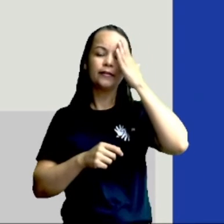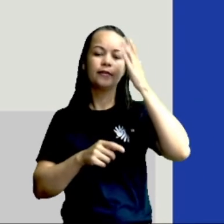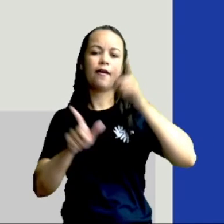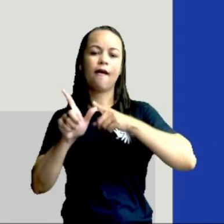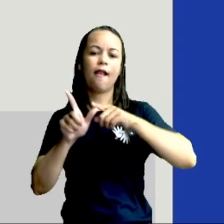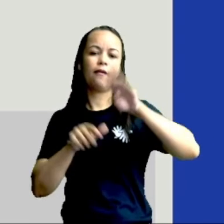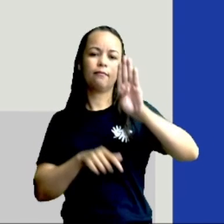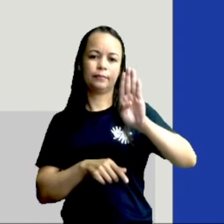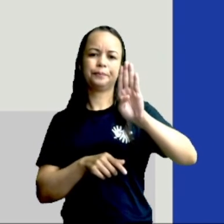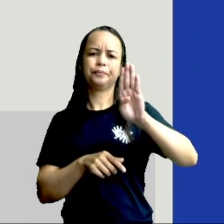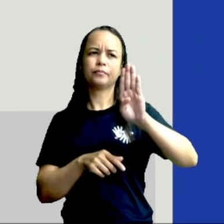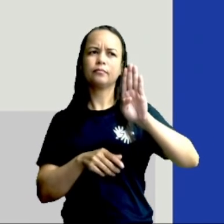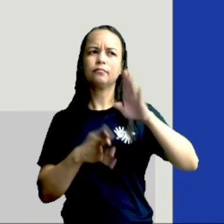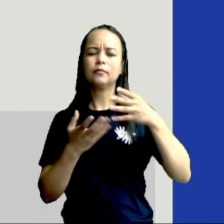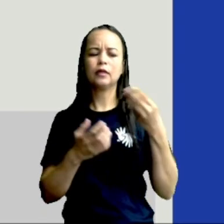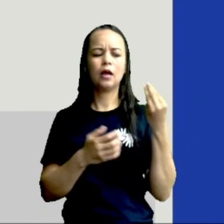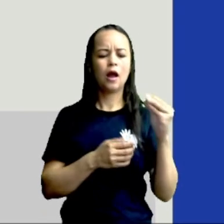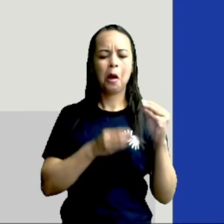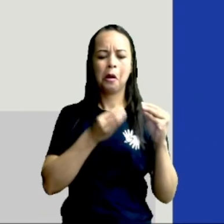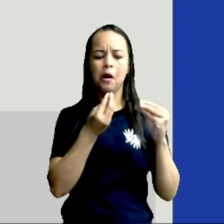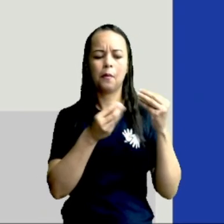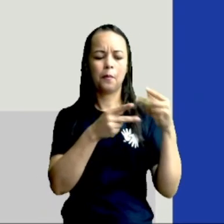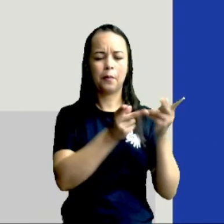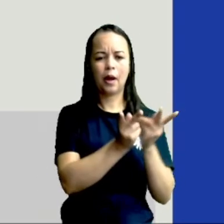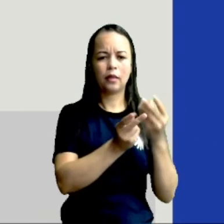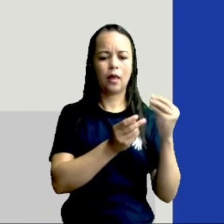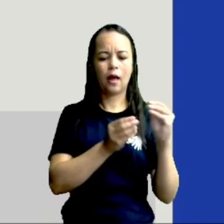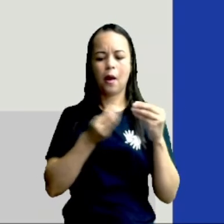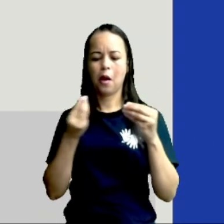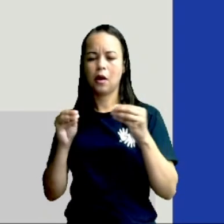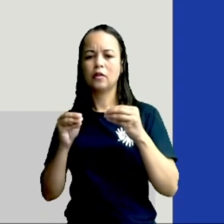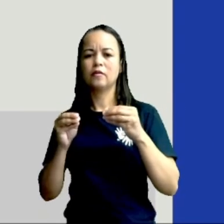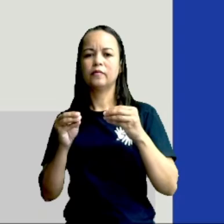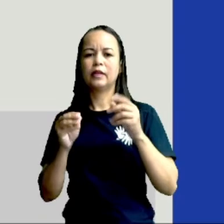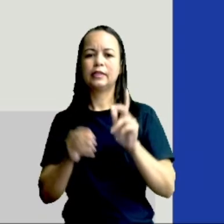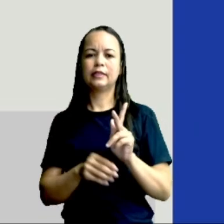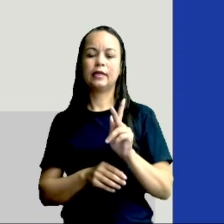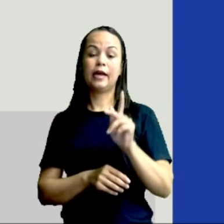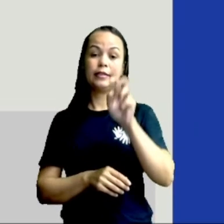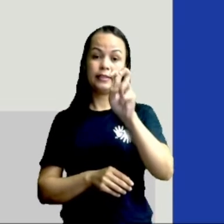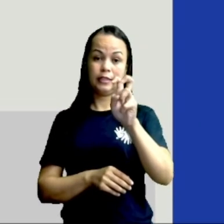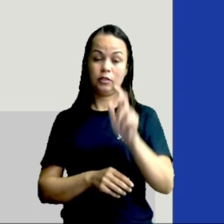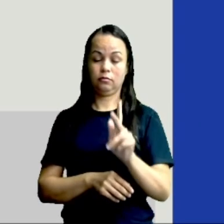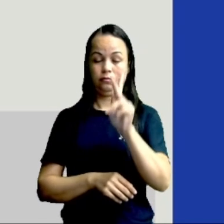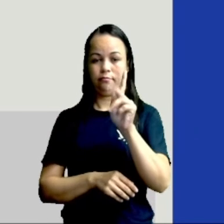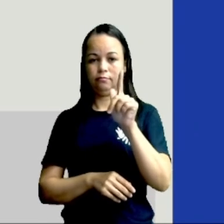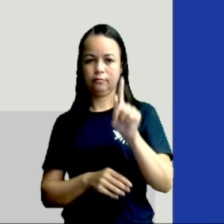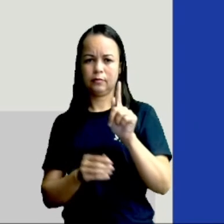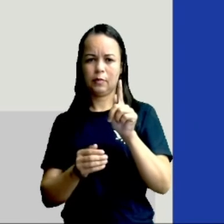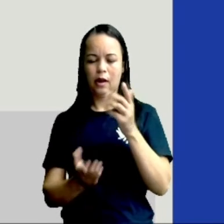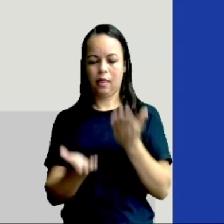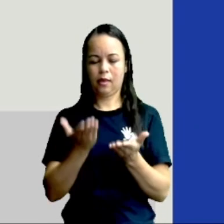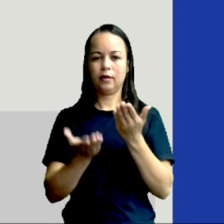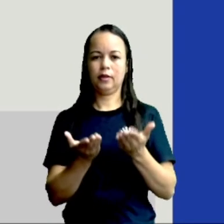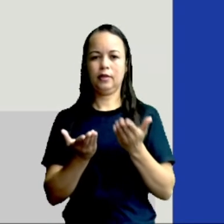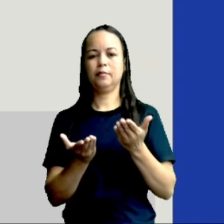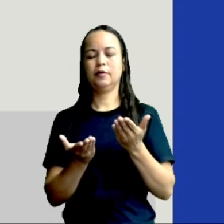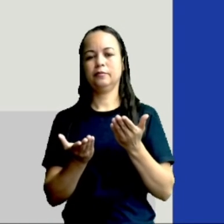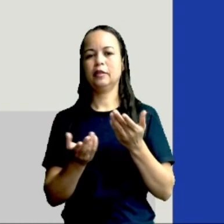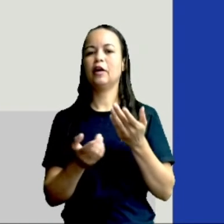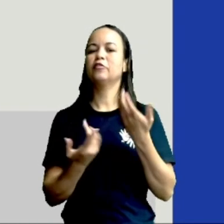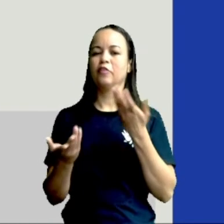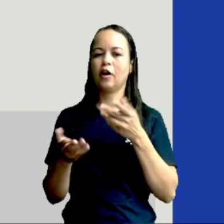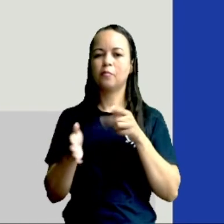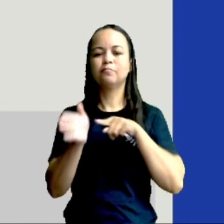caso a gente coloque aí em cada bandeja um pacote preto valendo 5 quilogramas, a balança manteria o equilíbrio? Então,